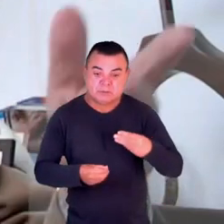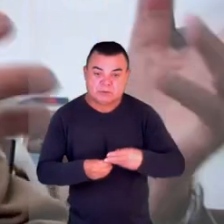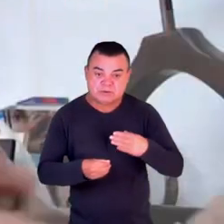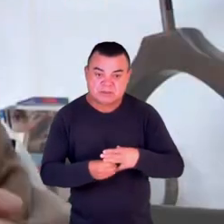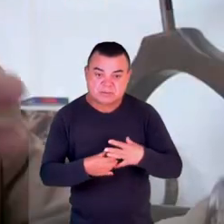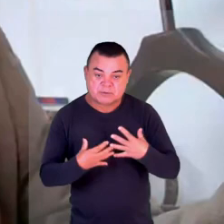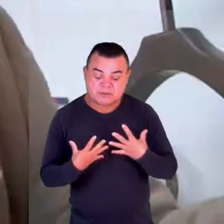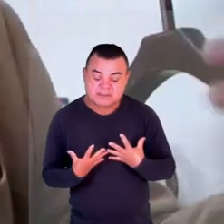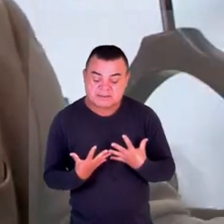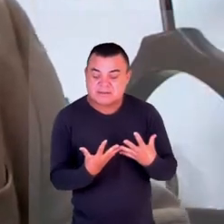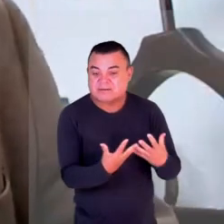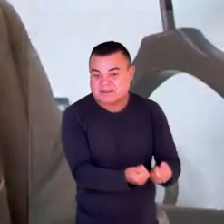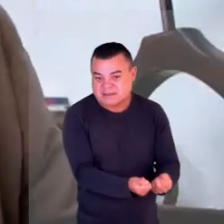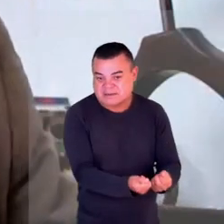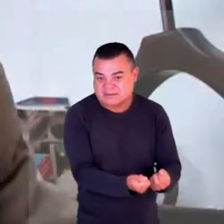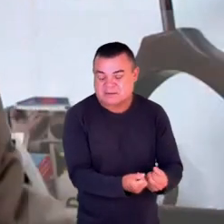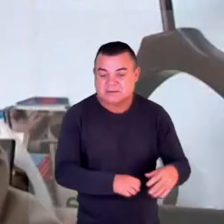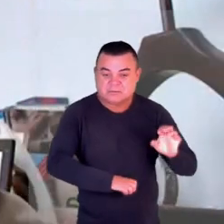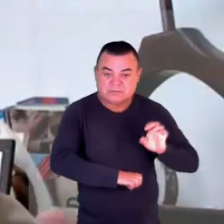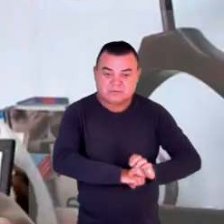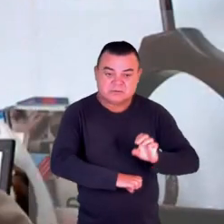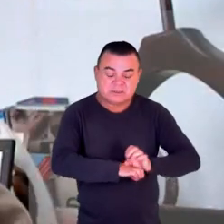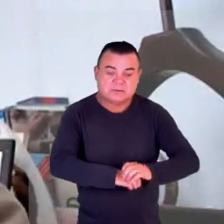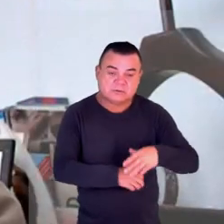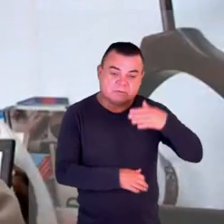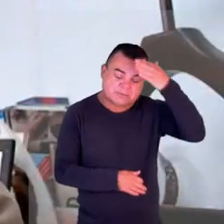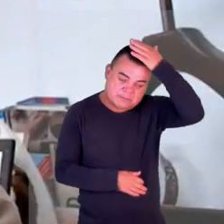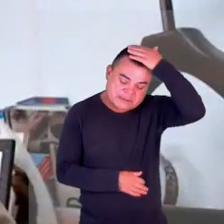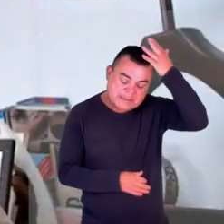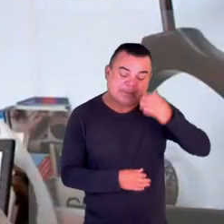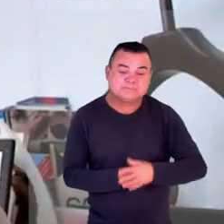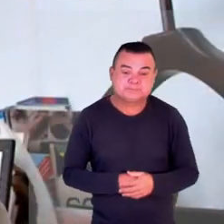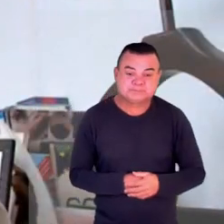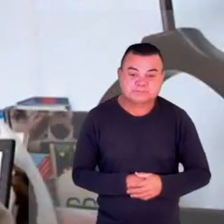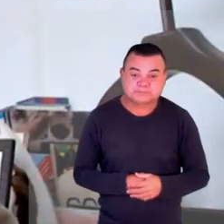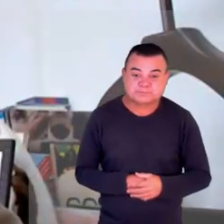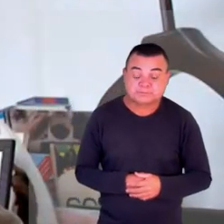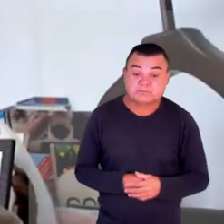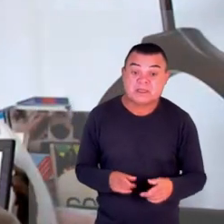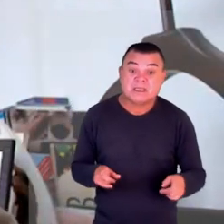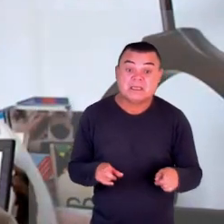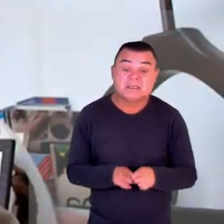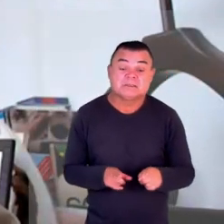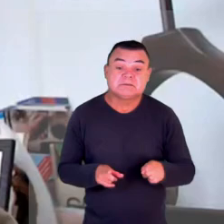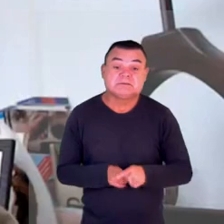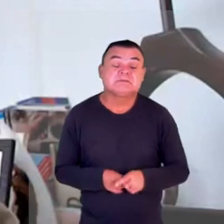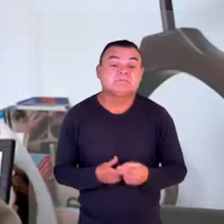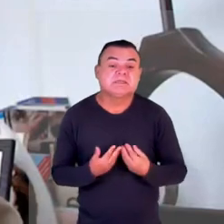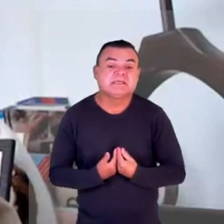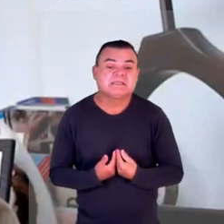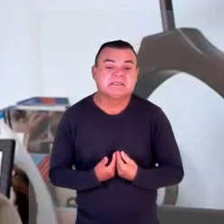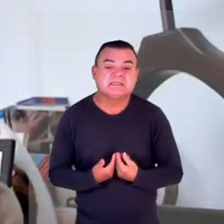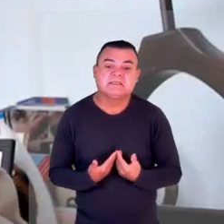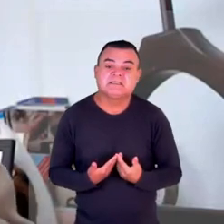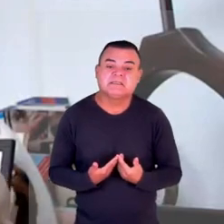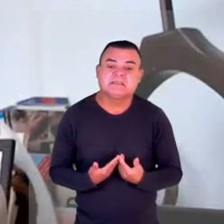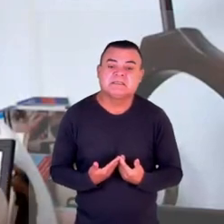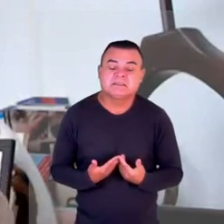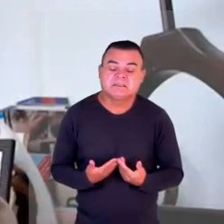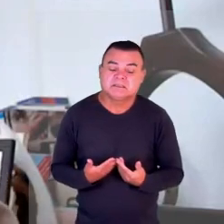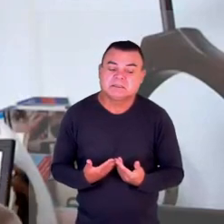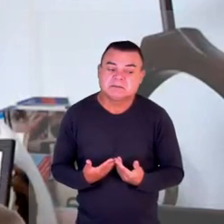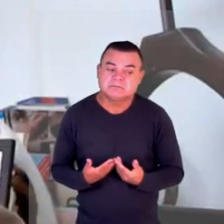Paraná o estado do Paraná já havia aderido mas é ampliar o número dos Municípios do Estado do Paraná